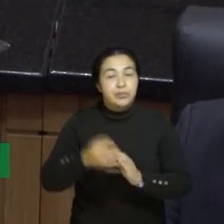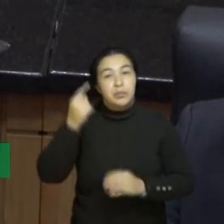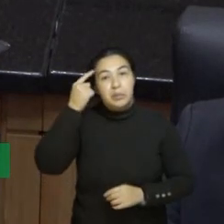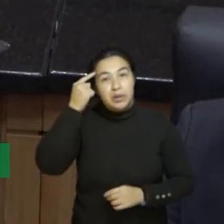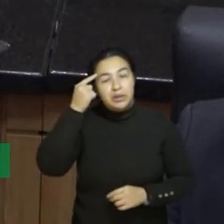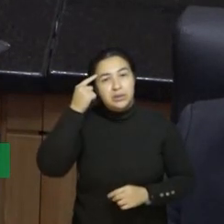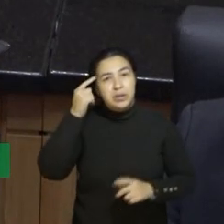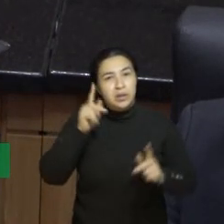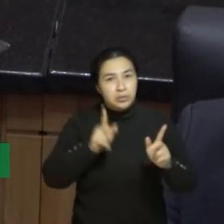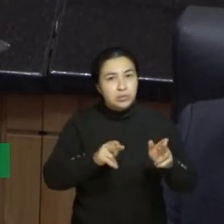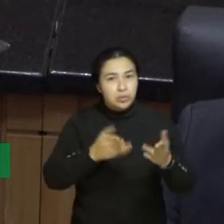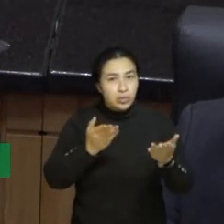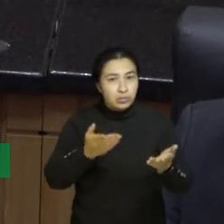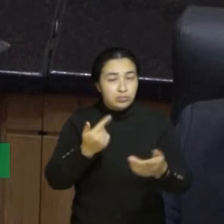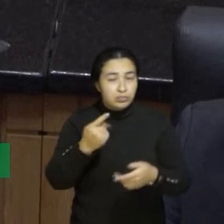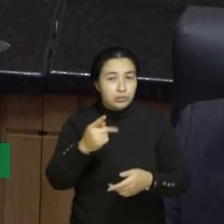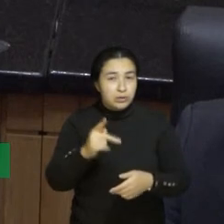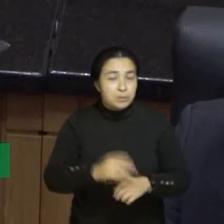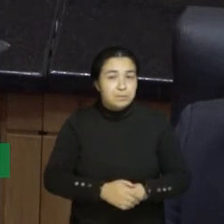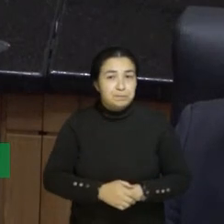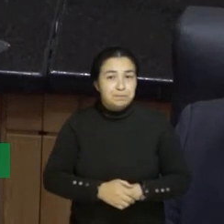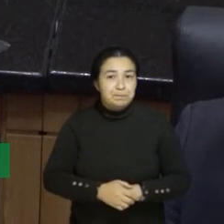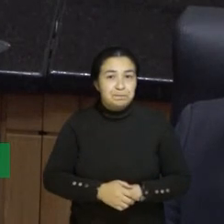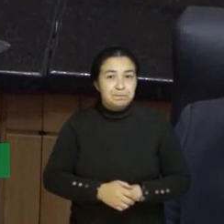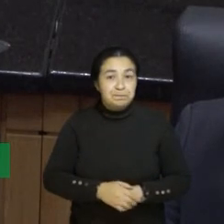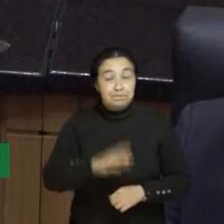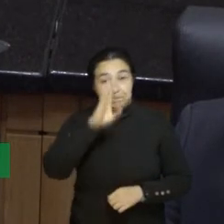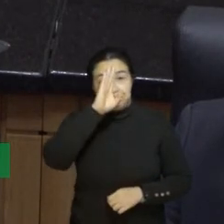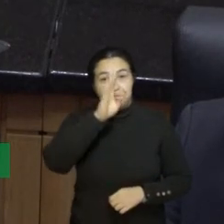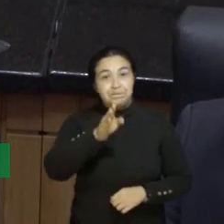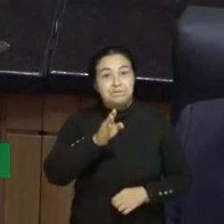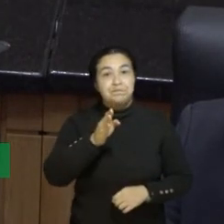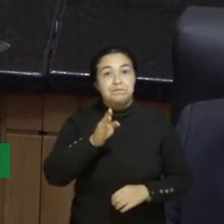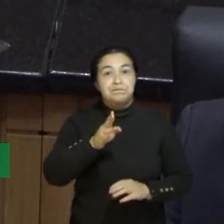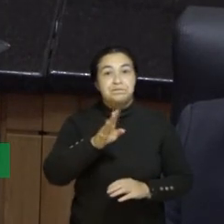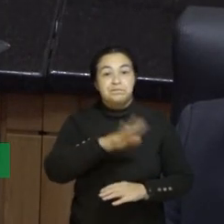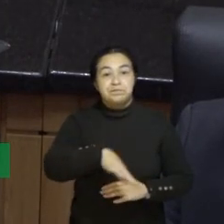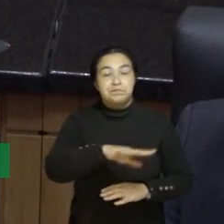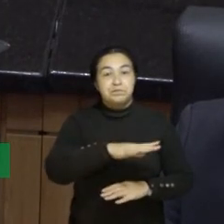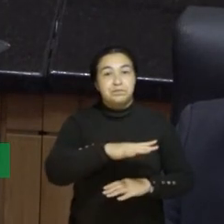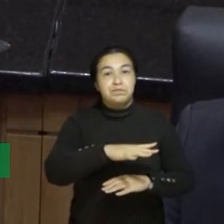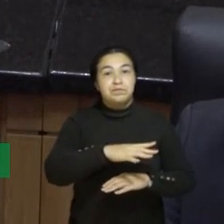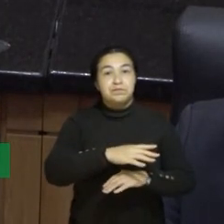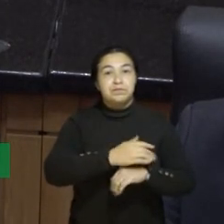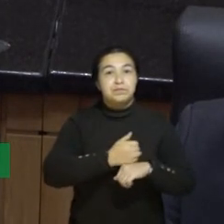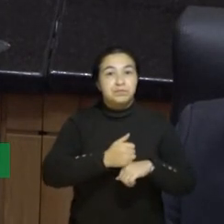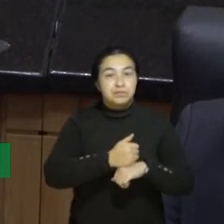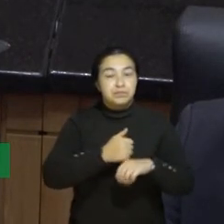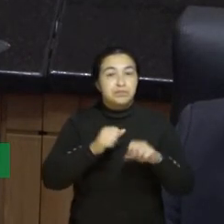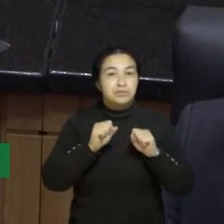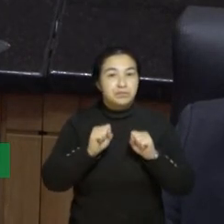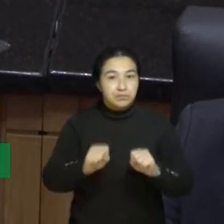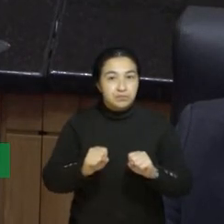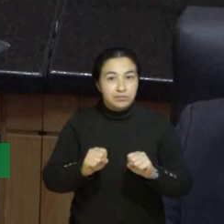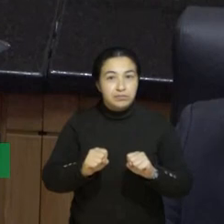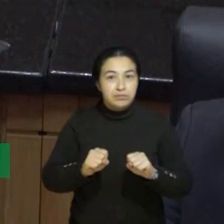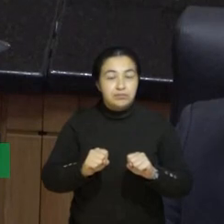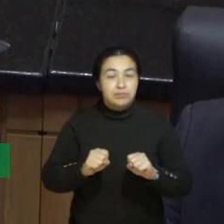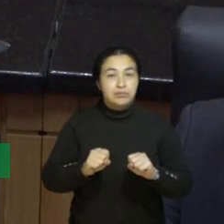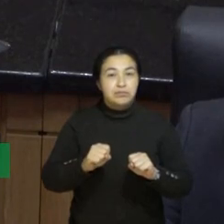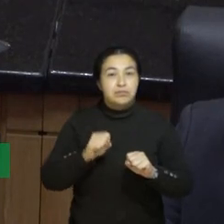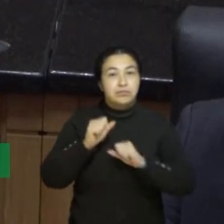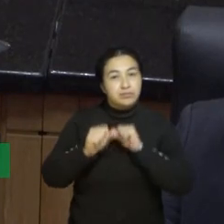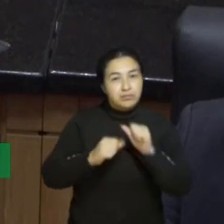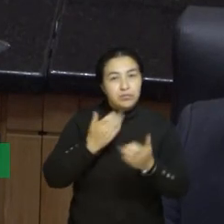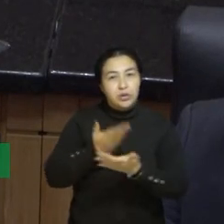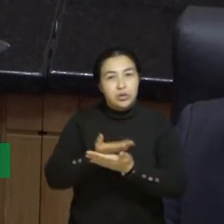ao seu projeto, principalmente para que os profissionais que atuam no segmento das licenças